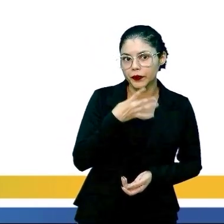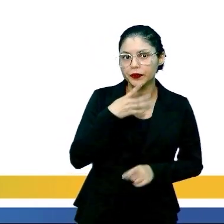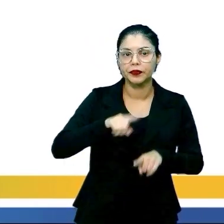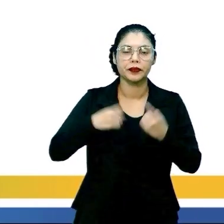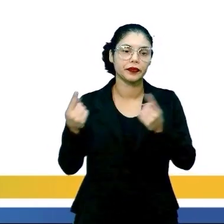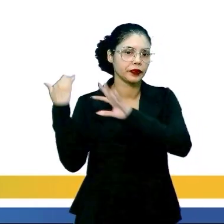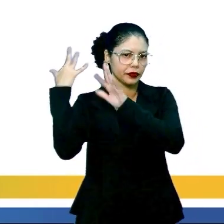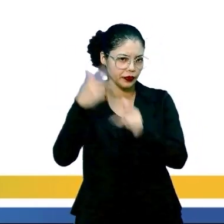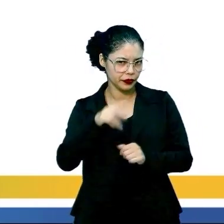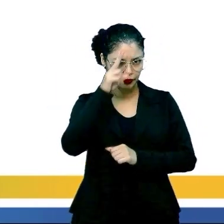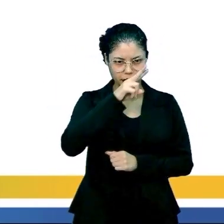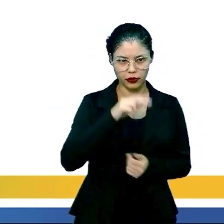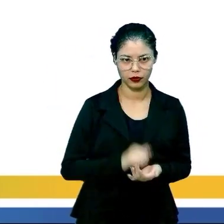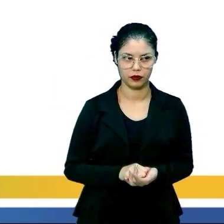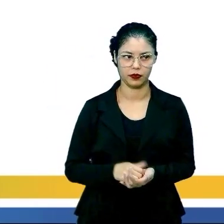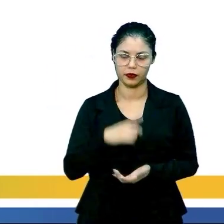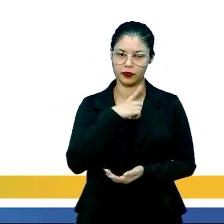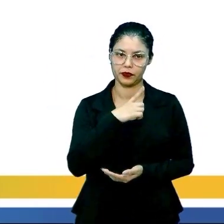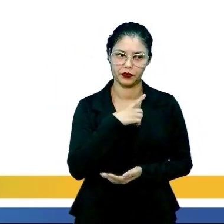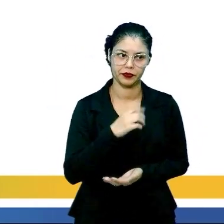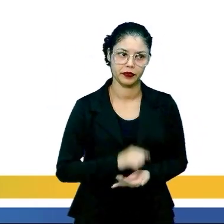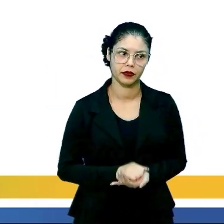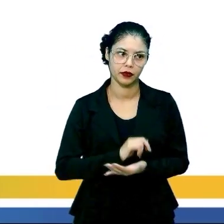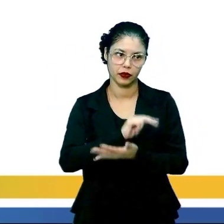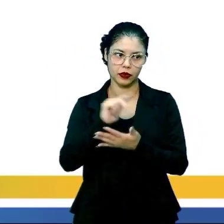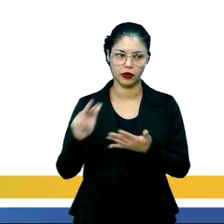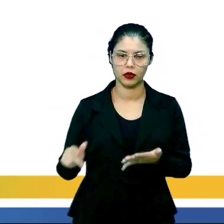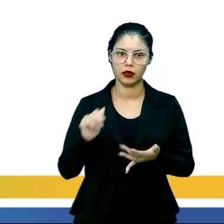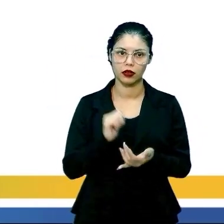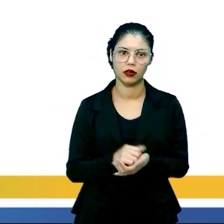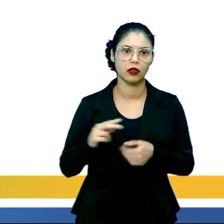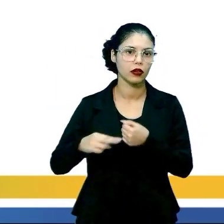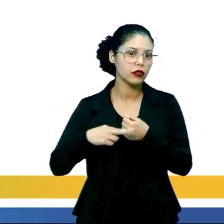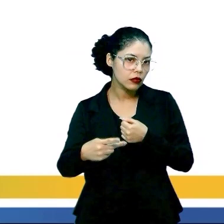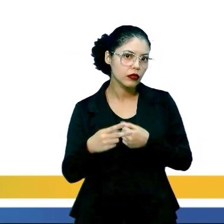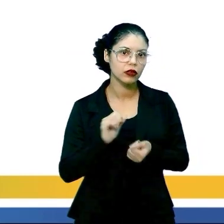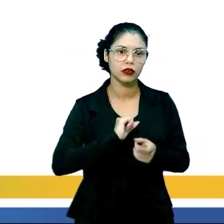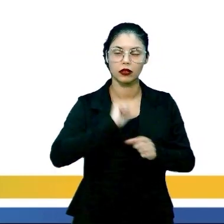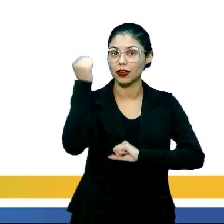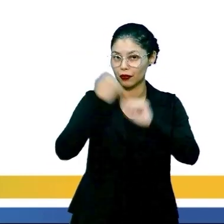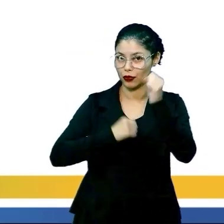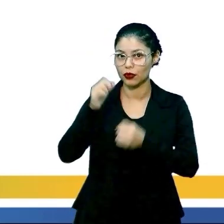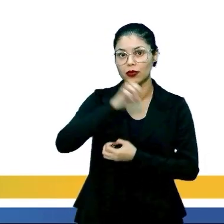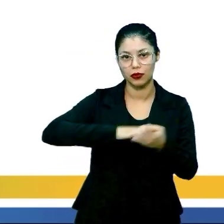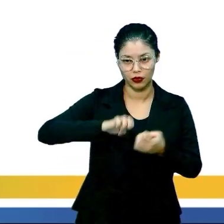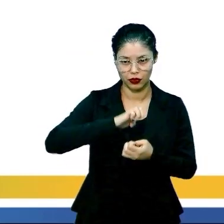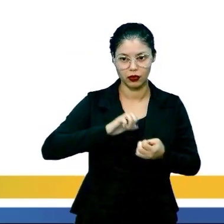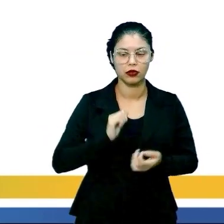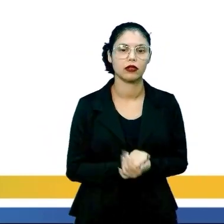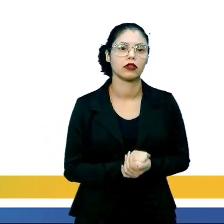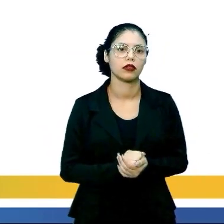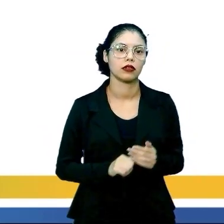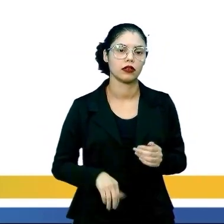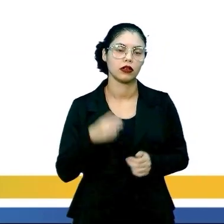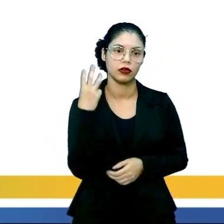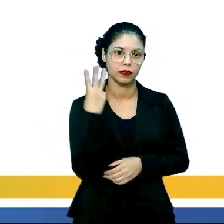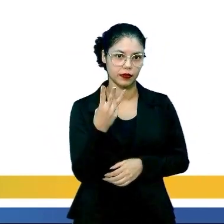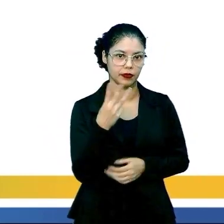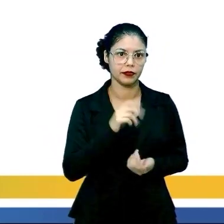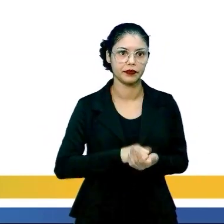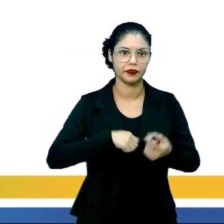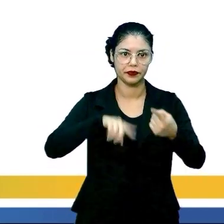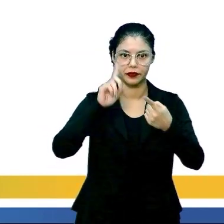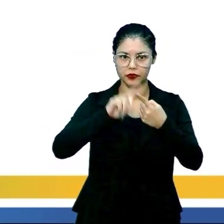gente vai relembrar. Nós tivemos várias consequências da Revolução Industrial e nós vamos enumerar três